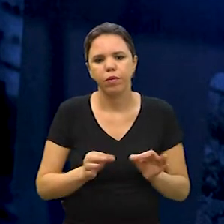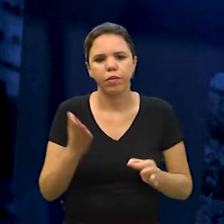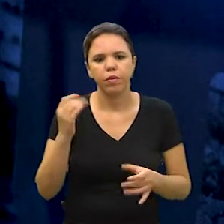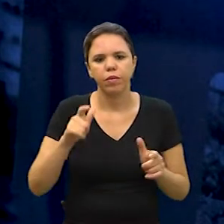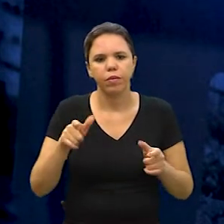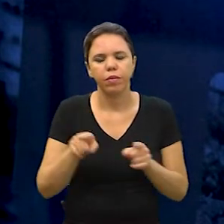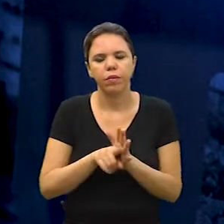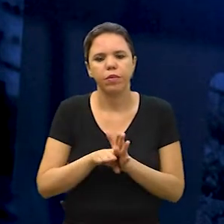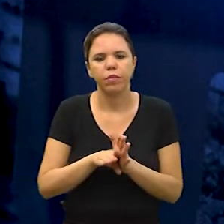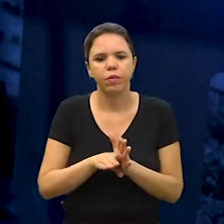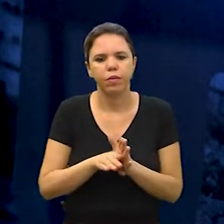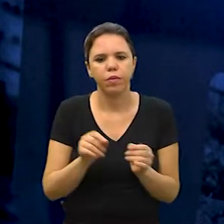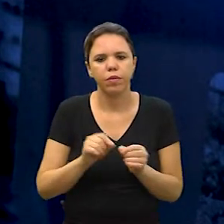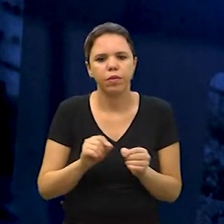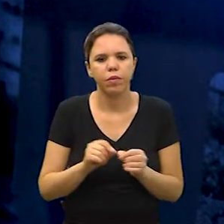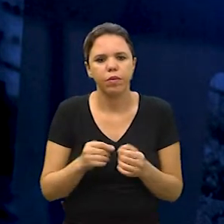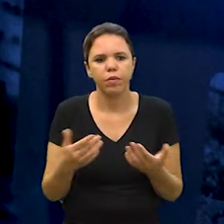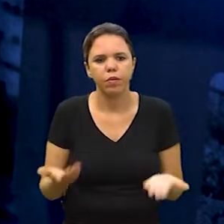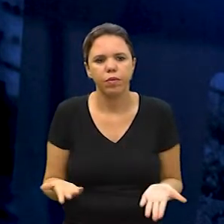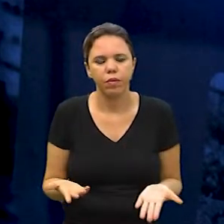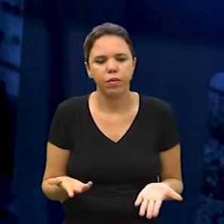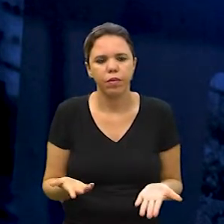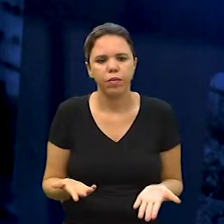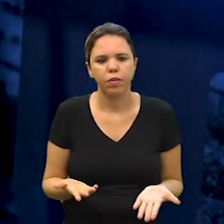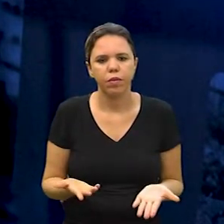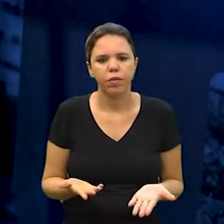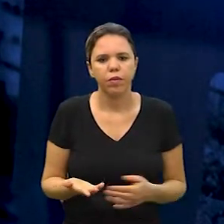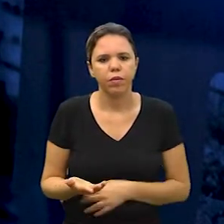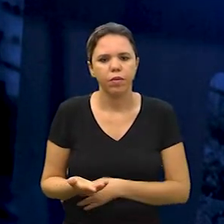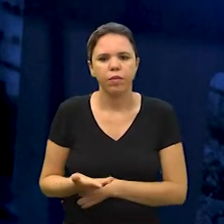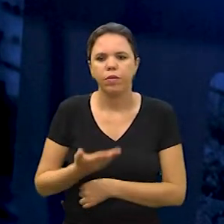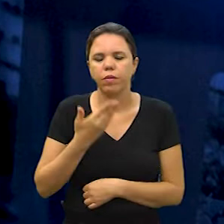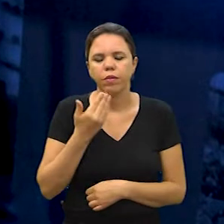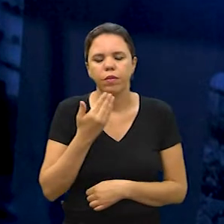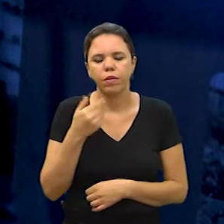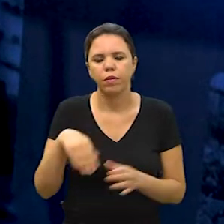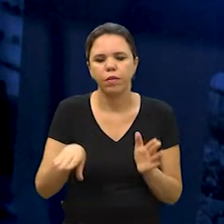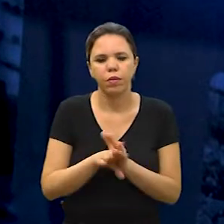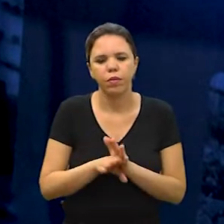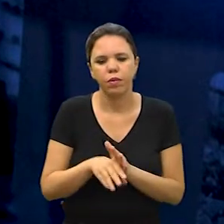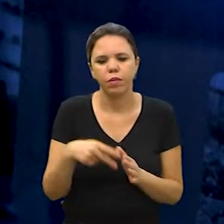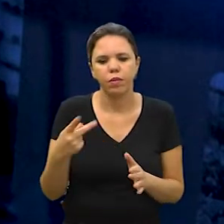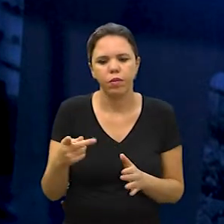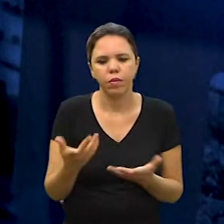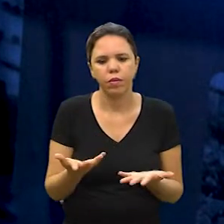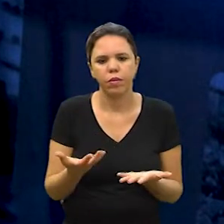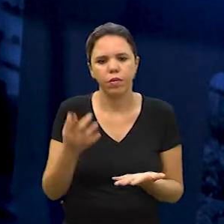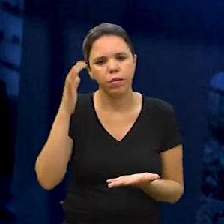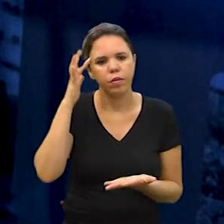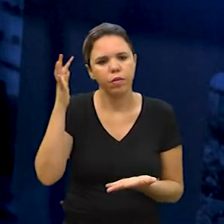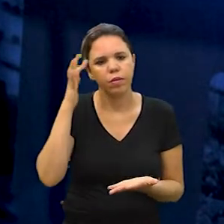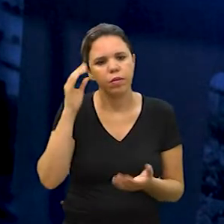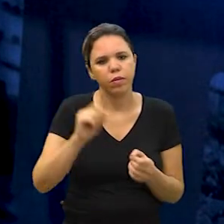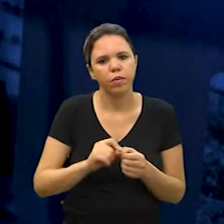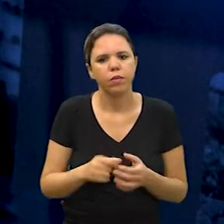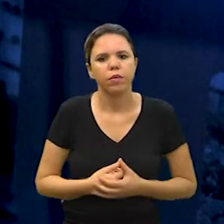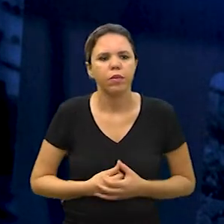onde quer chegar, o que quer fazer, aí fica bem mais fácil de você chegar naquilo que você está imaginando